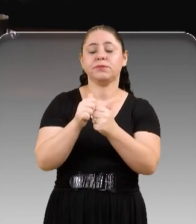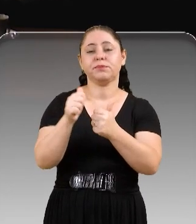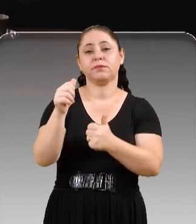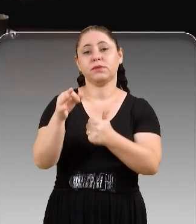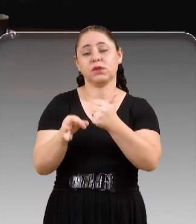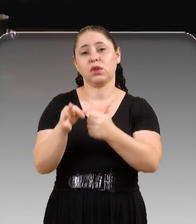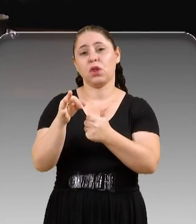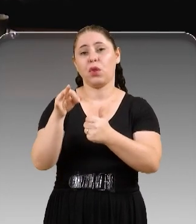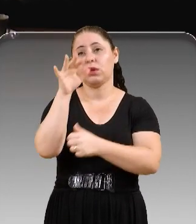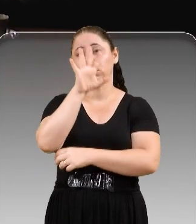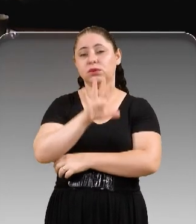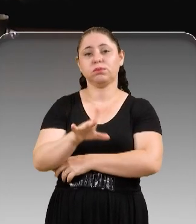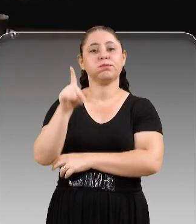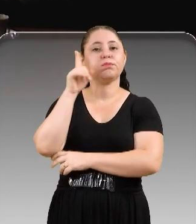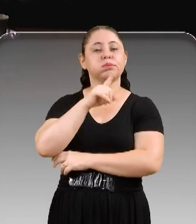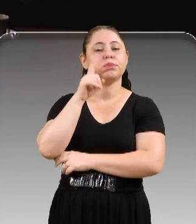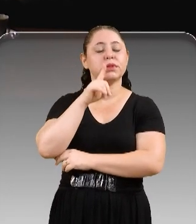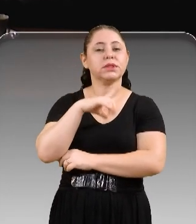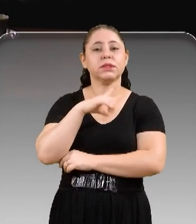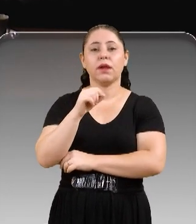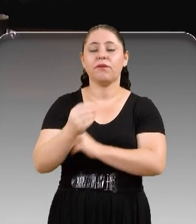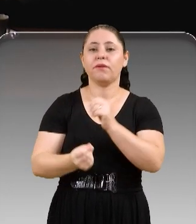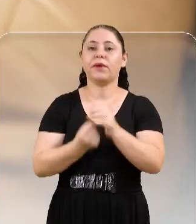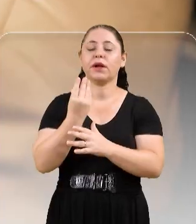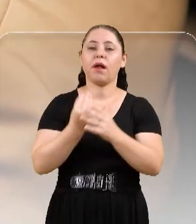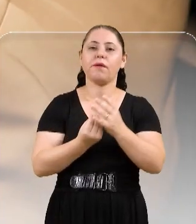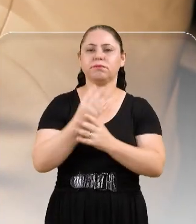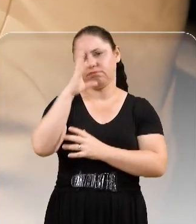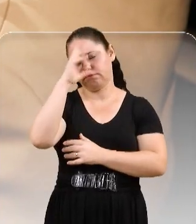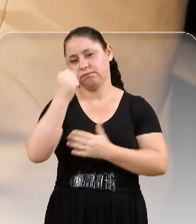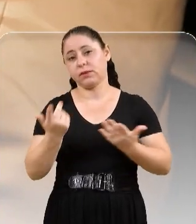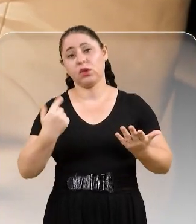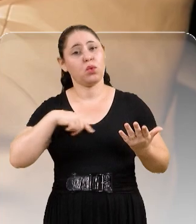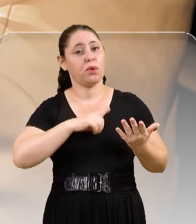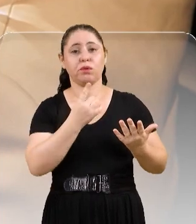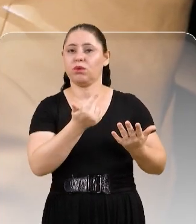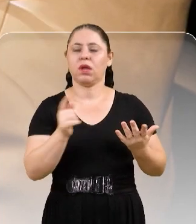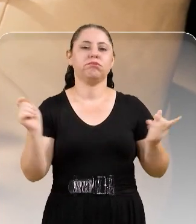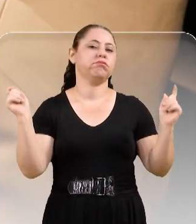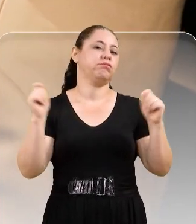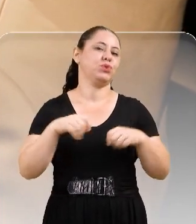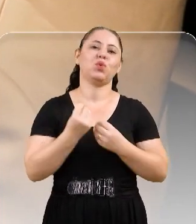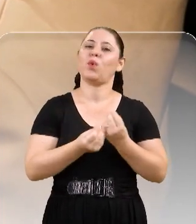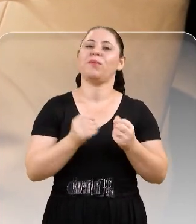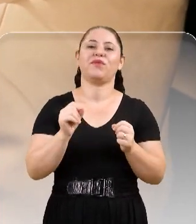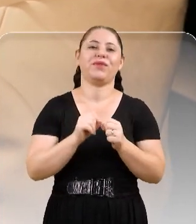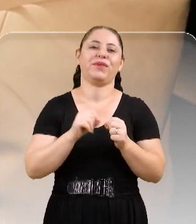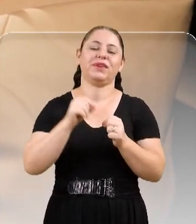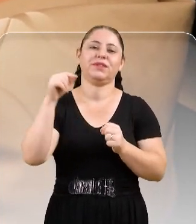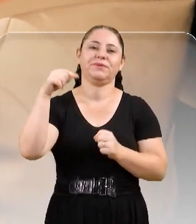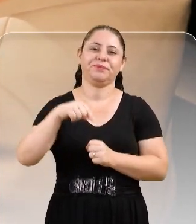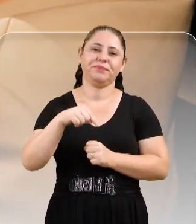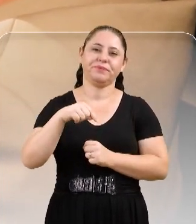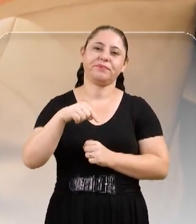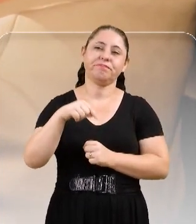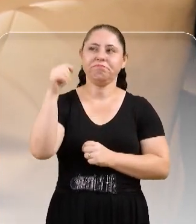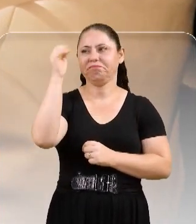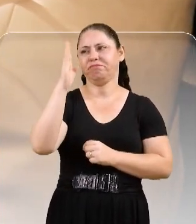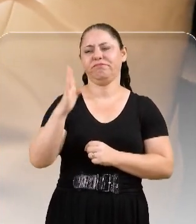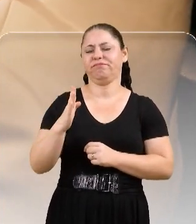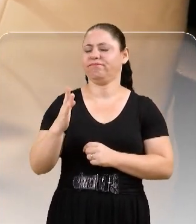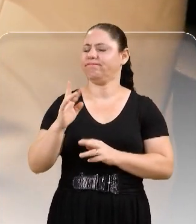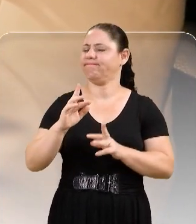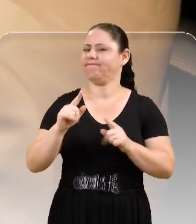dos tribunais dos Estados Unidos e produz ali suas decisões. Nós não temos possibilidade de fazer isso